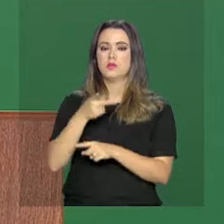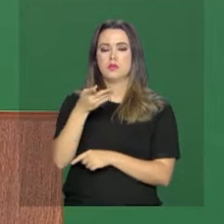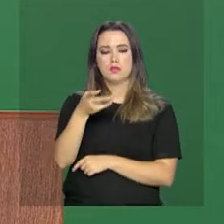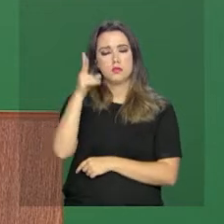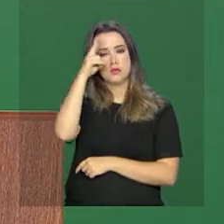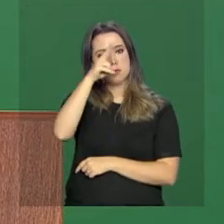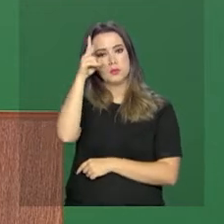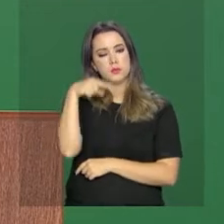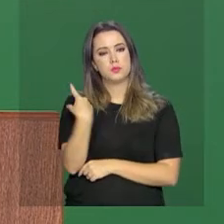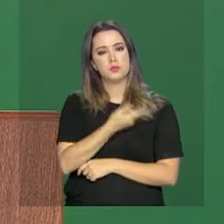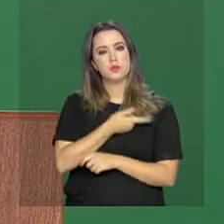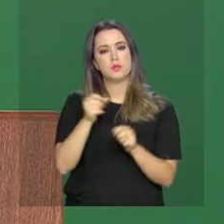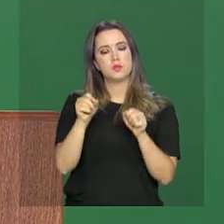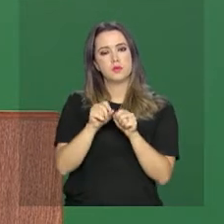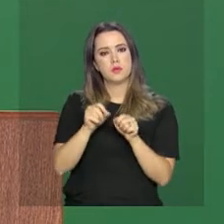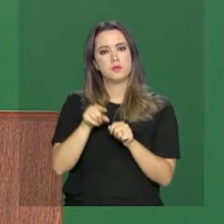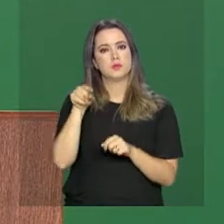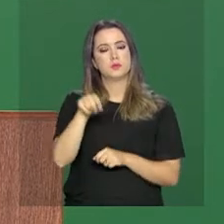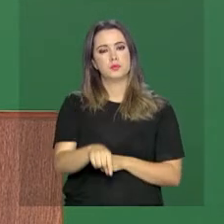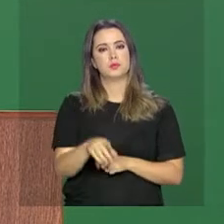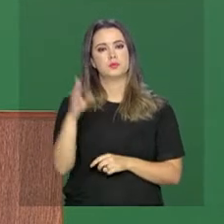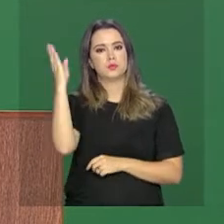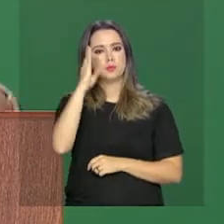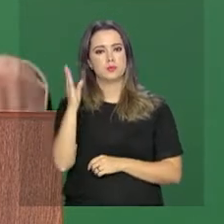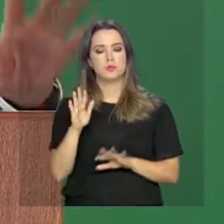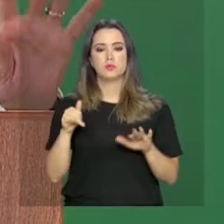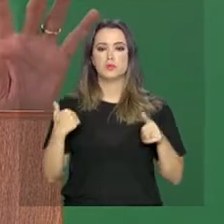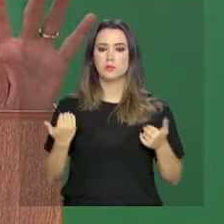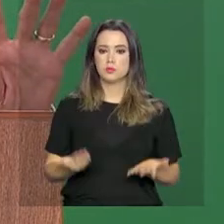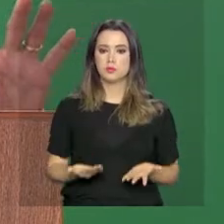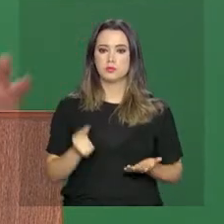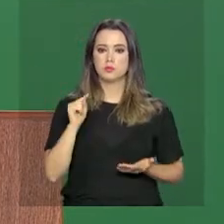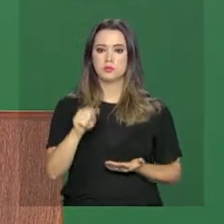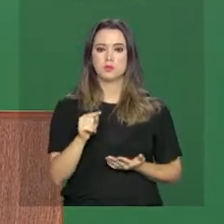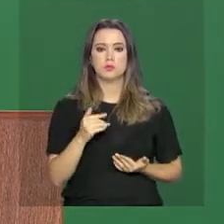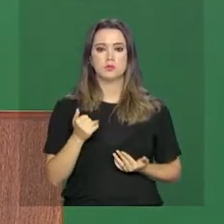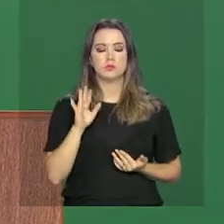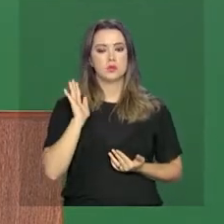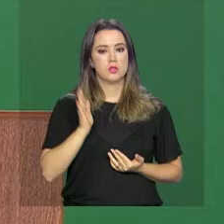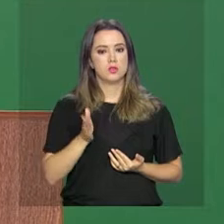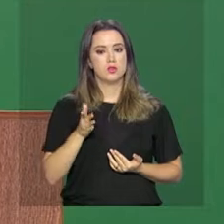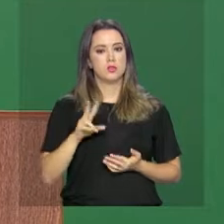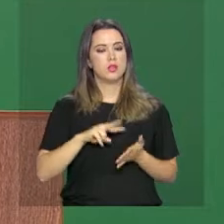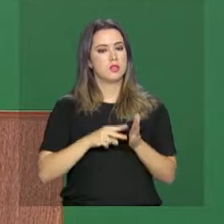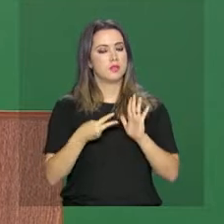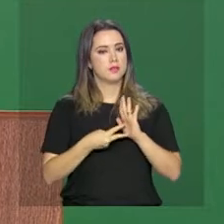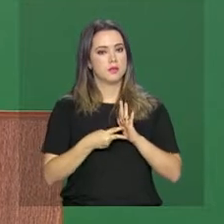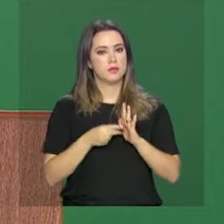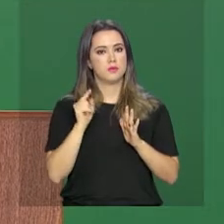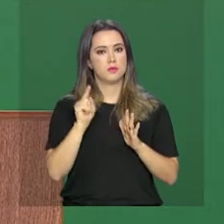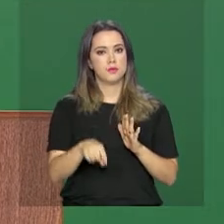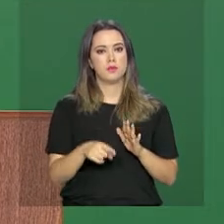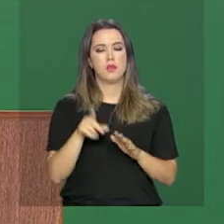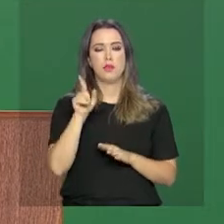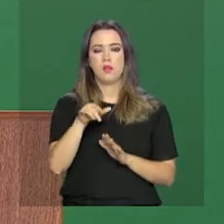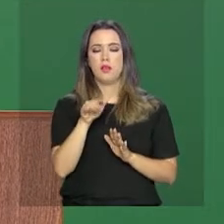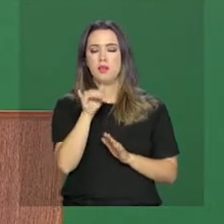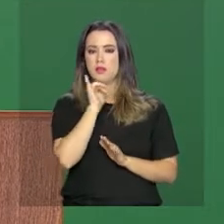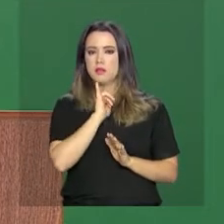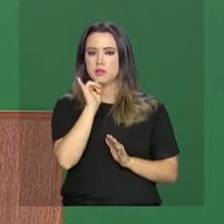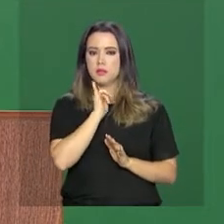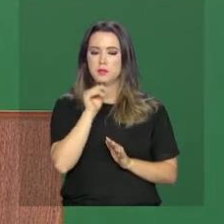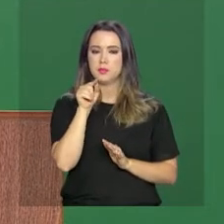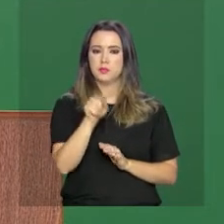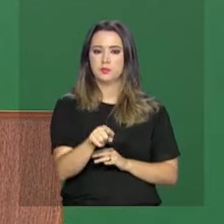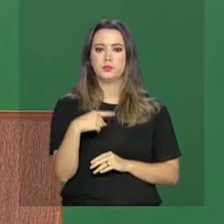do que nós fizemos aqui no Brasil. Portanto, isto está a significar que serve até de exemplo